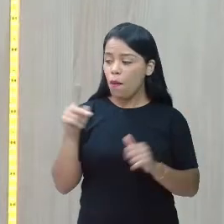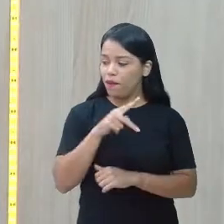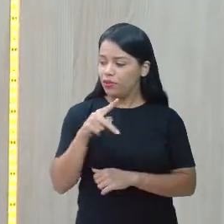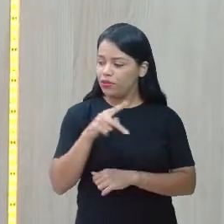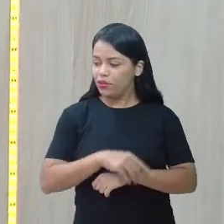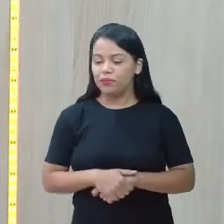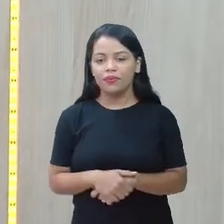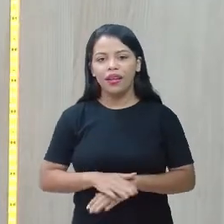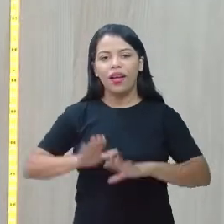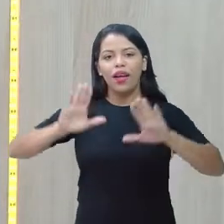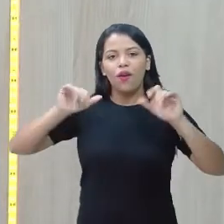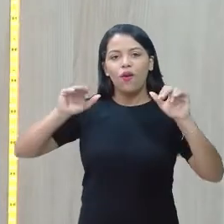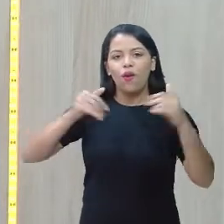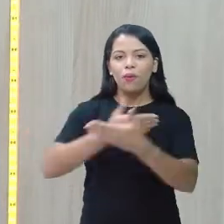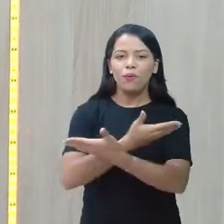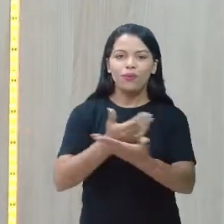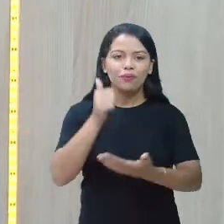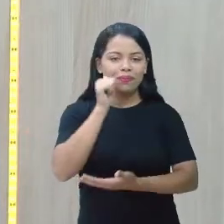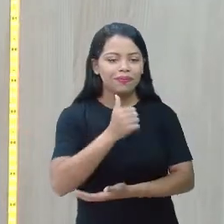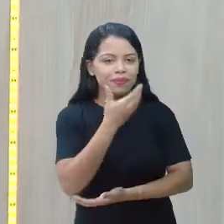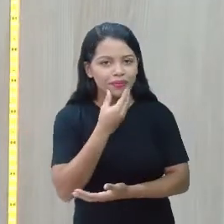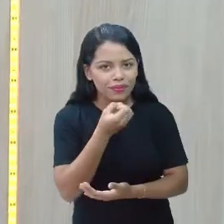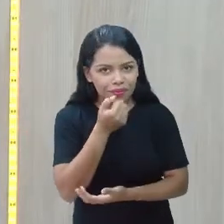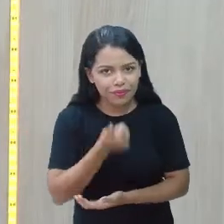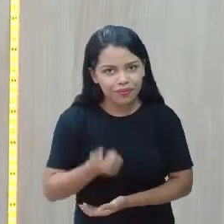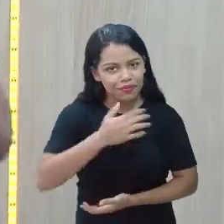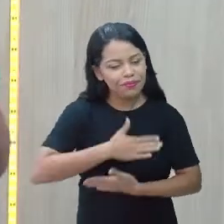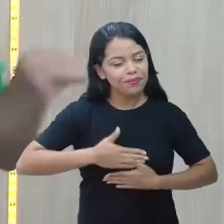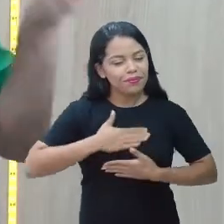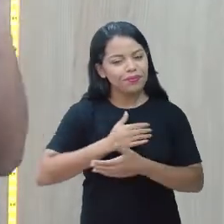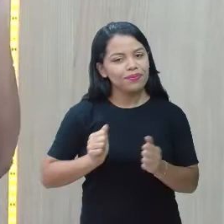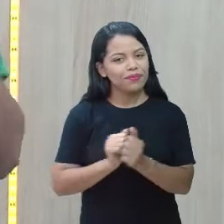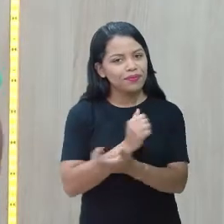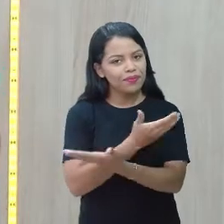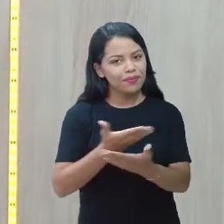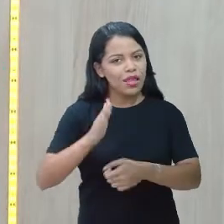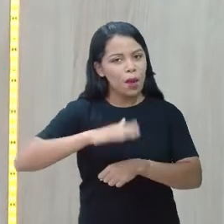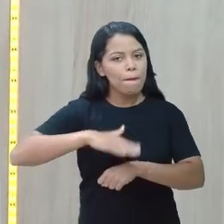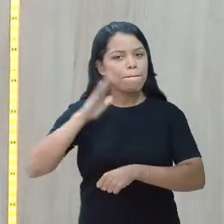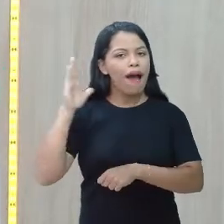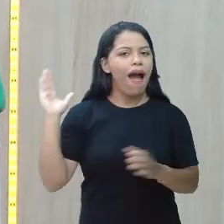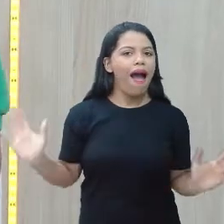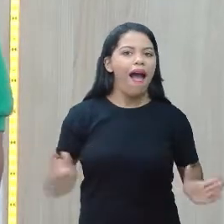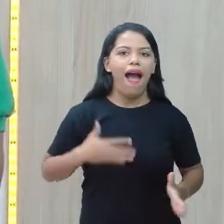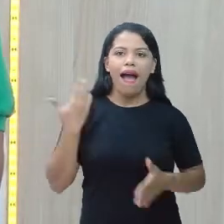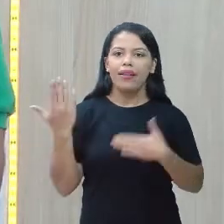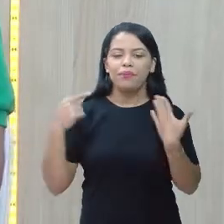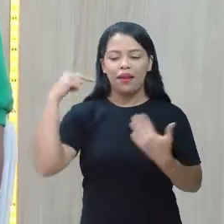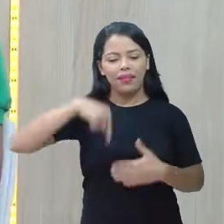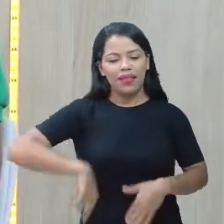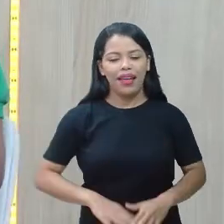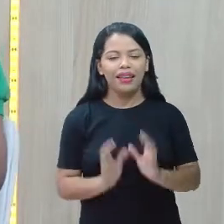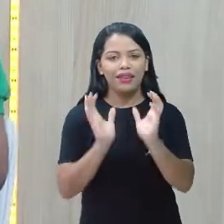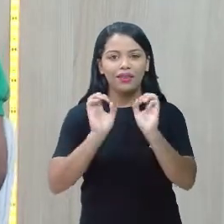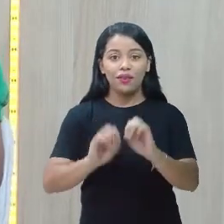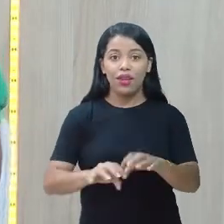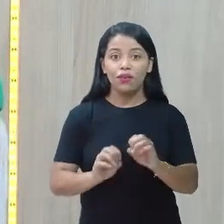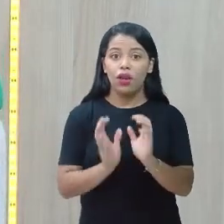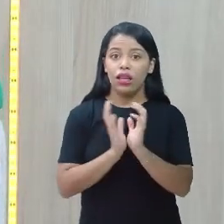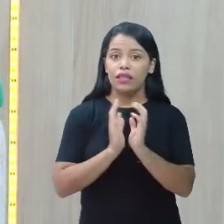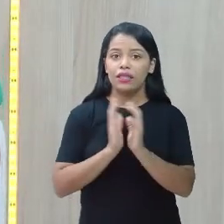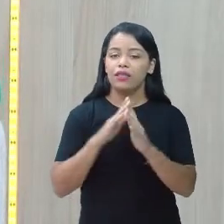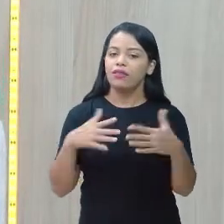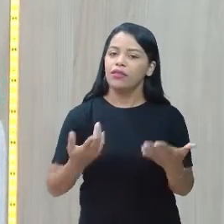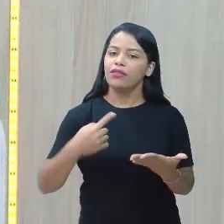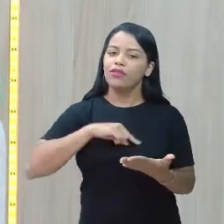Camille. Olá, meninas e meninos, tudo bem? É um prazer estar aqui no chat mais animado do Educa Recife. E já